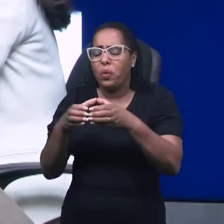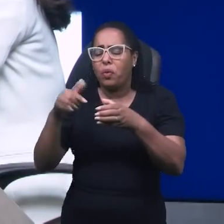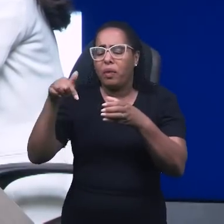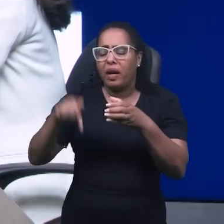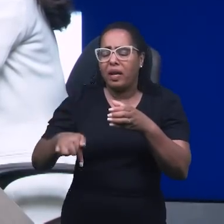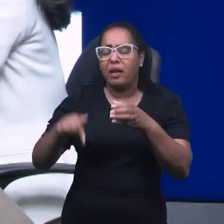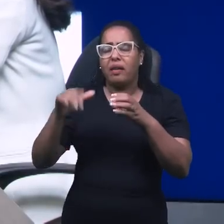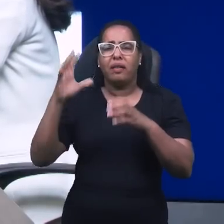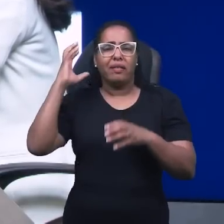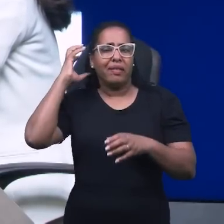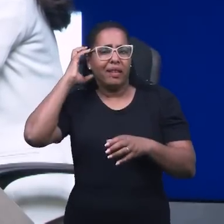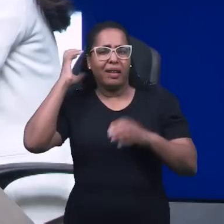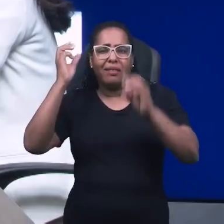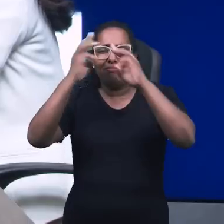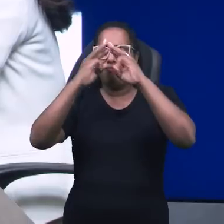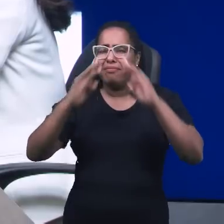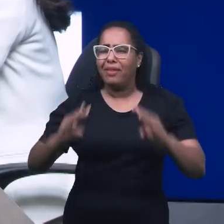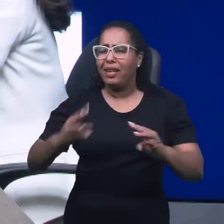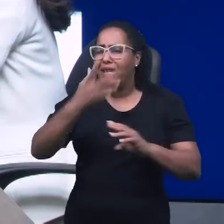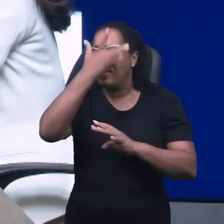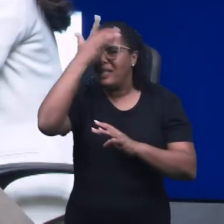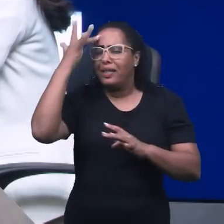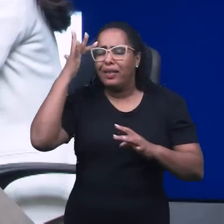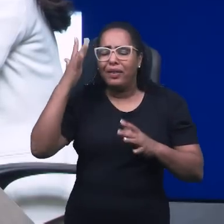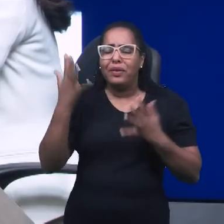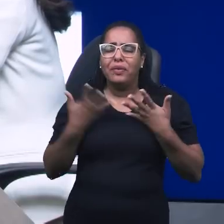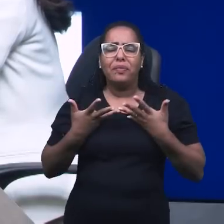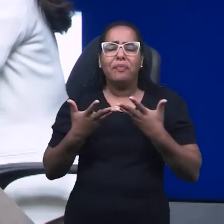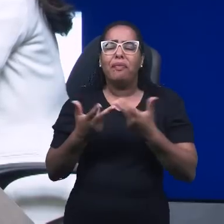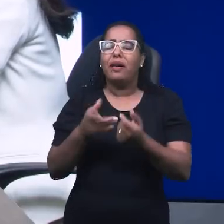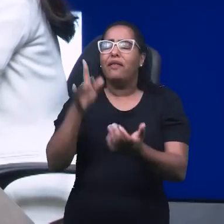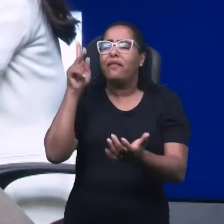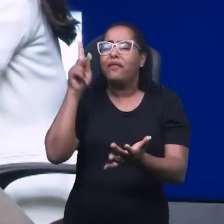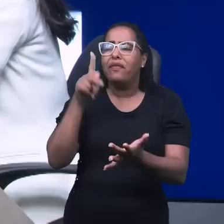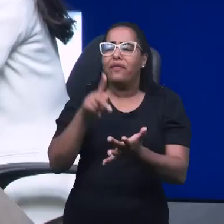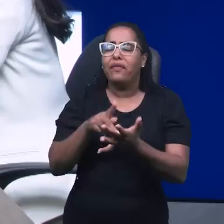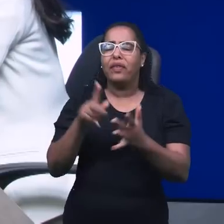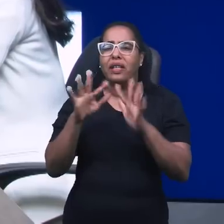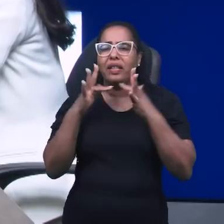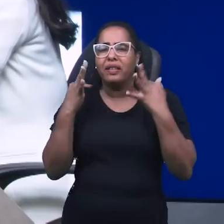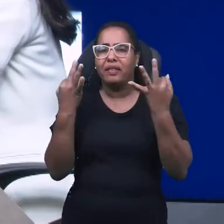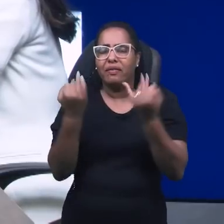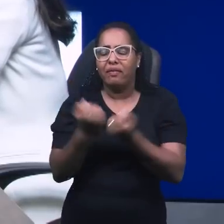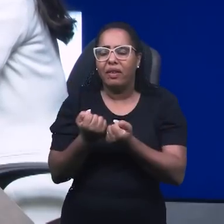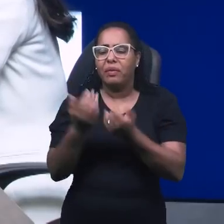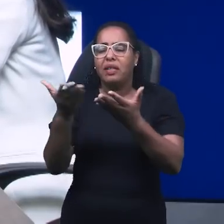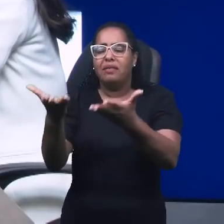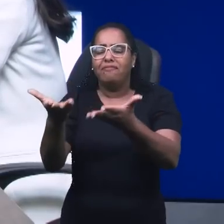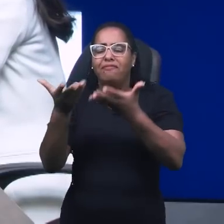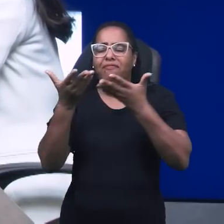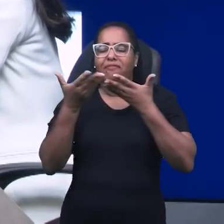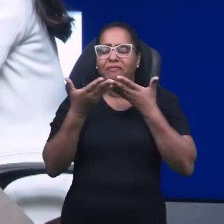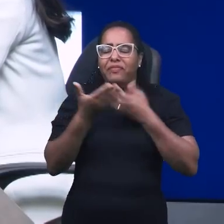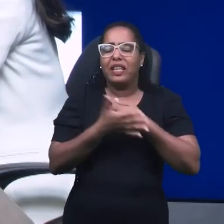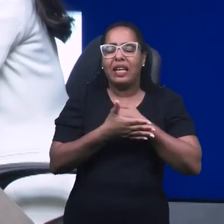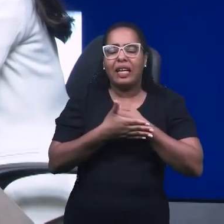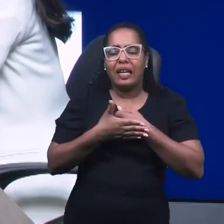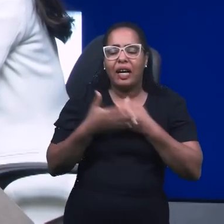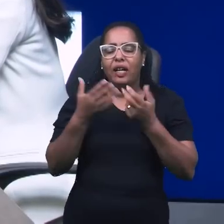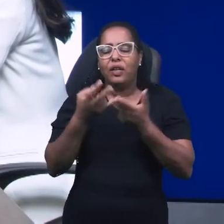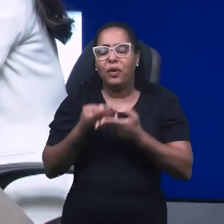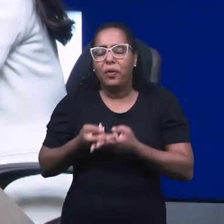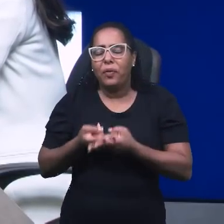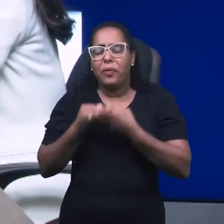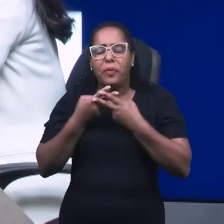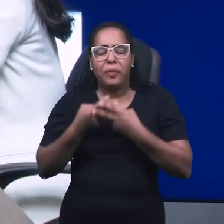é maravilhosa aqui da Rádio Manaim, né? Eles são, assim, uma verdadeira família. Sim. Me receberam com muito carinho,